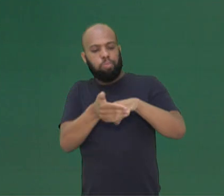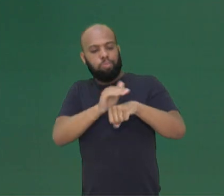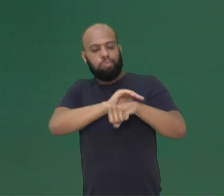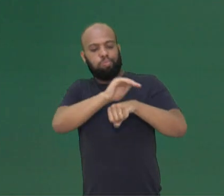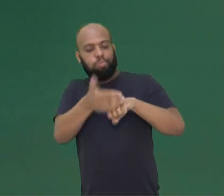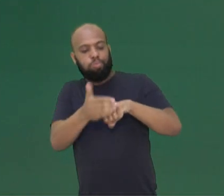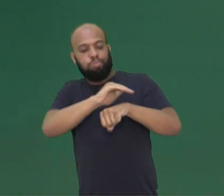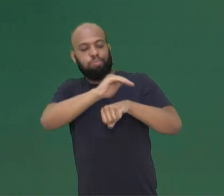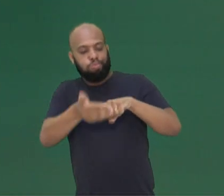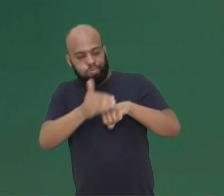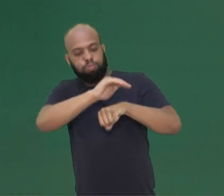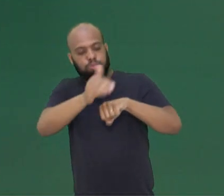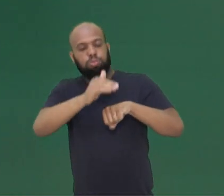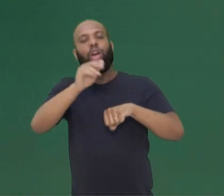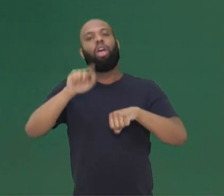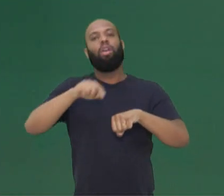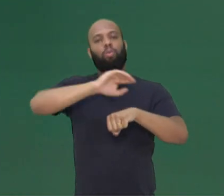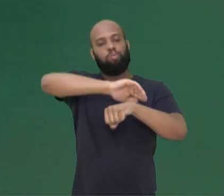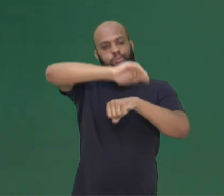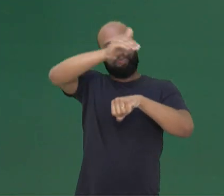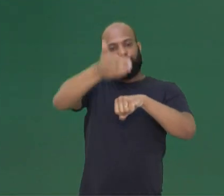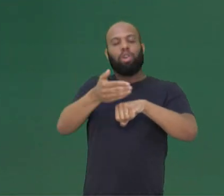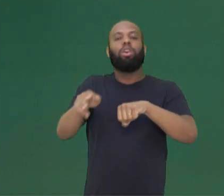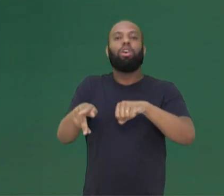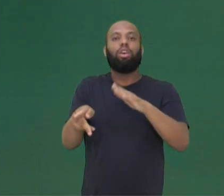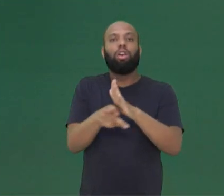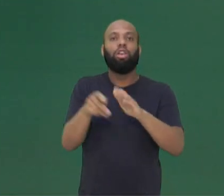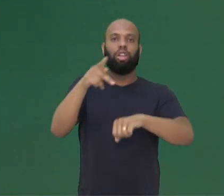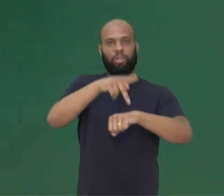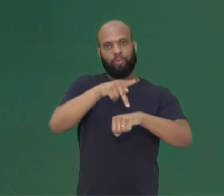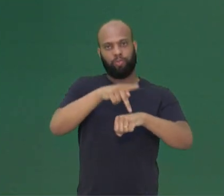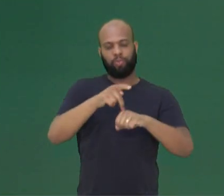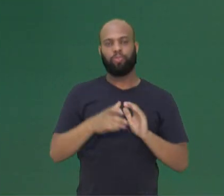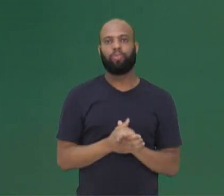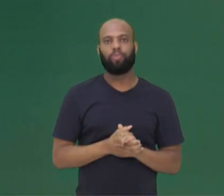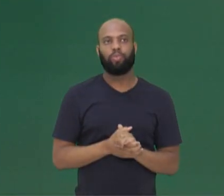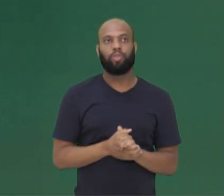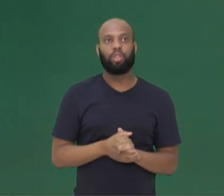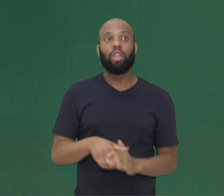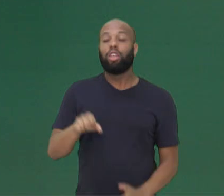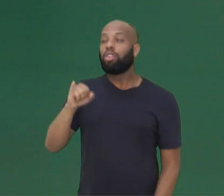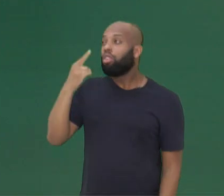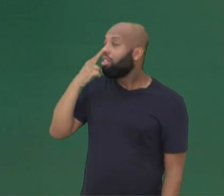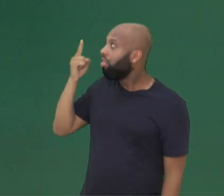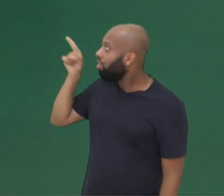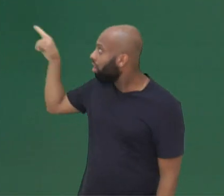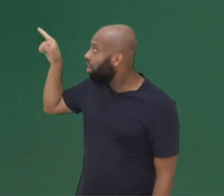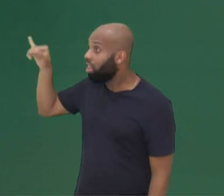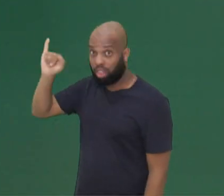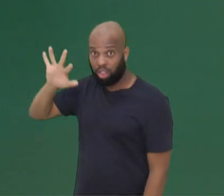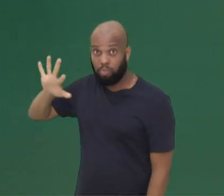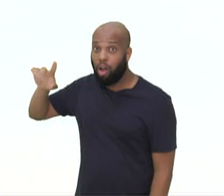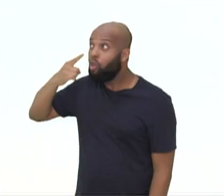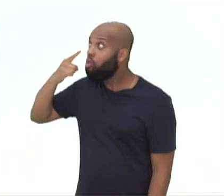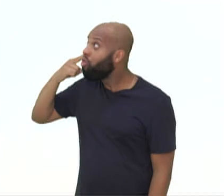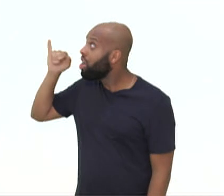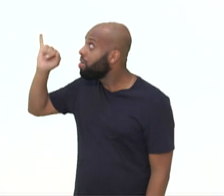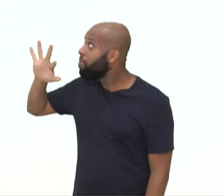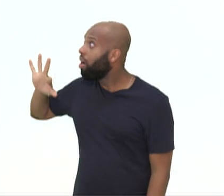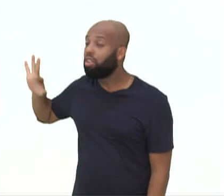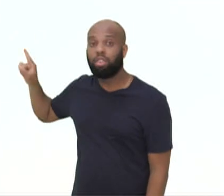de pedacinhos de rochas, de outros tipos de rocha. Então, se vocês perceberem nessa imagem que eu estou mostrando na tela para